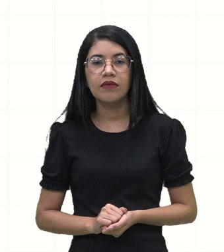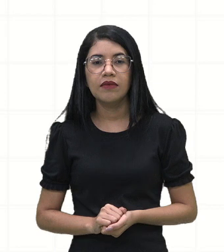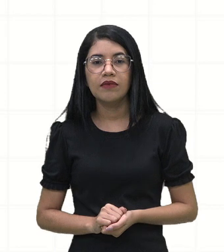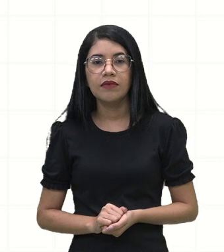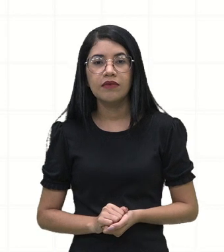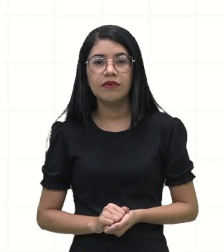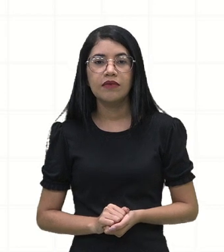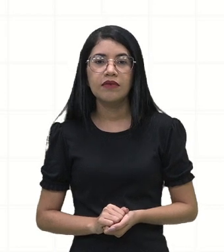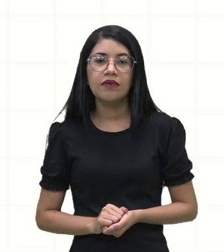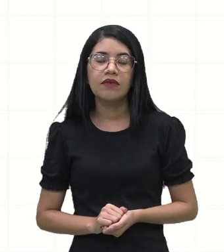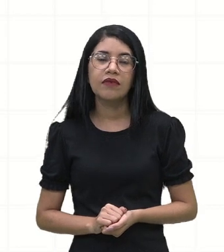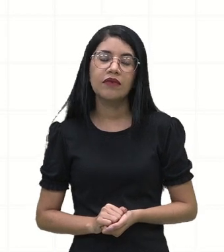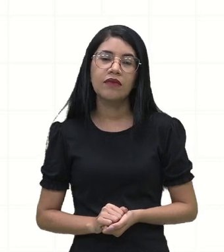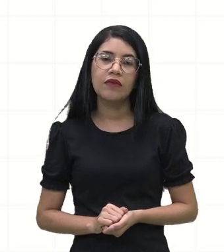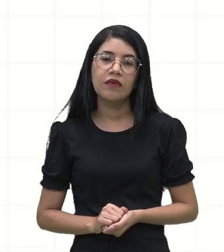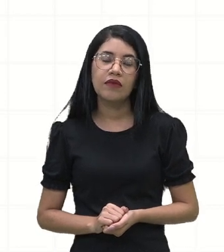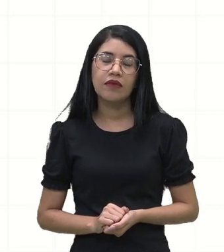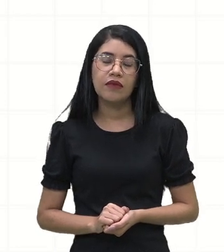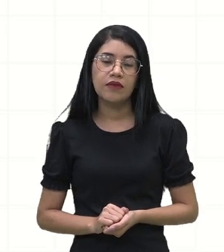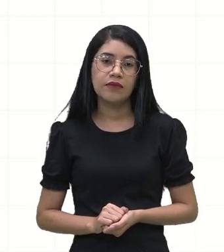Ó,